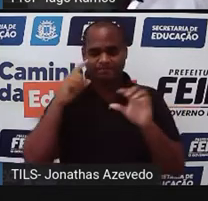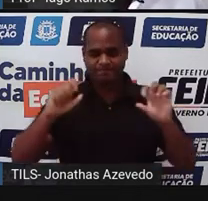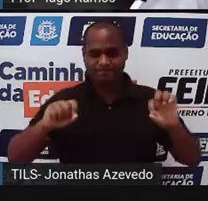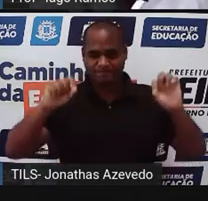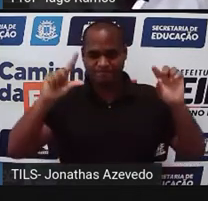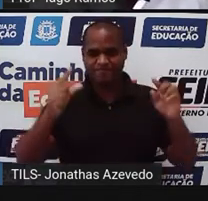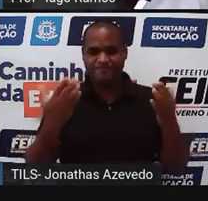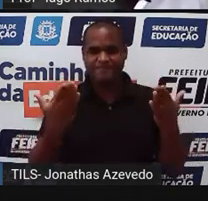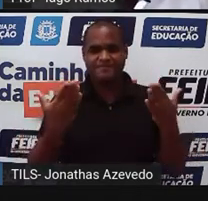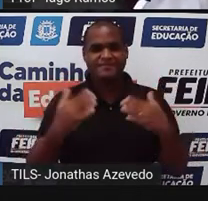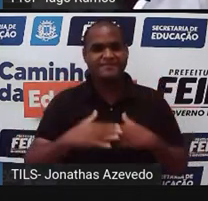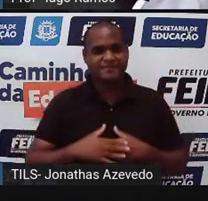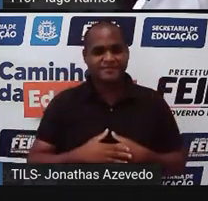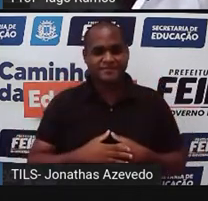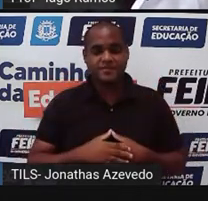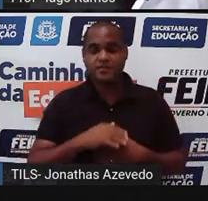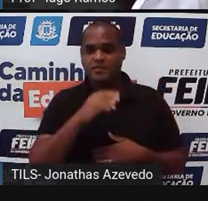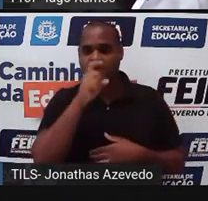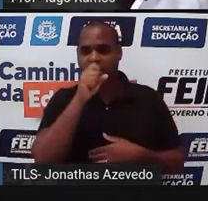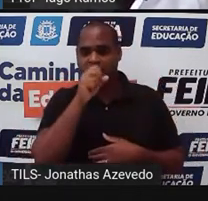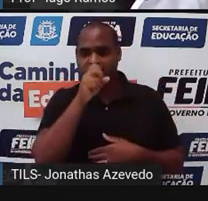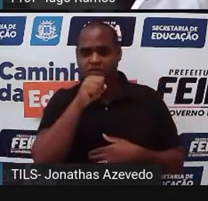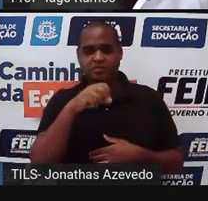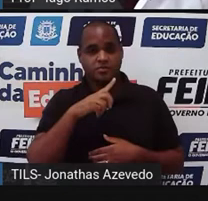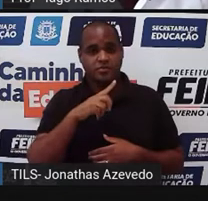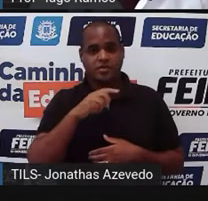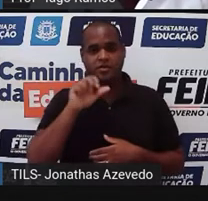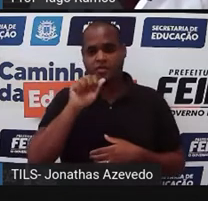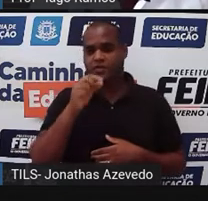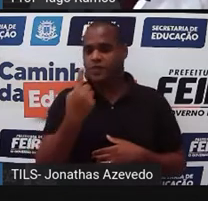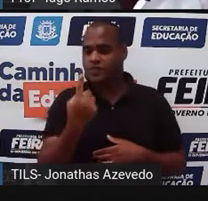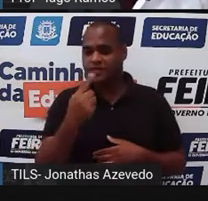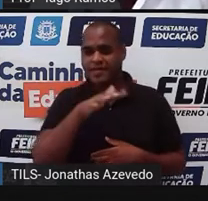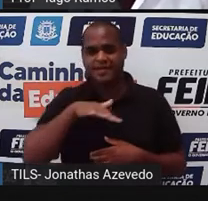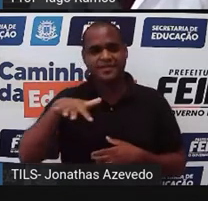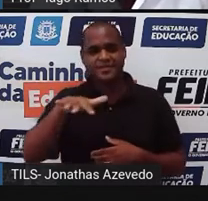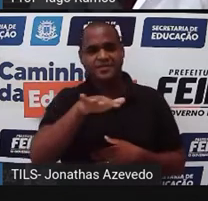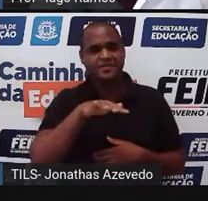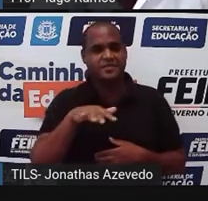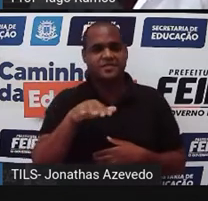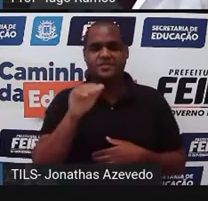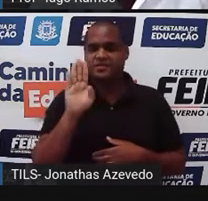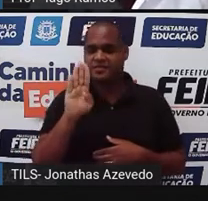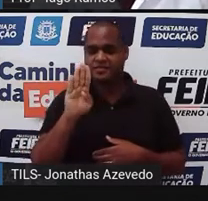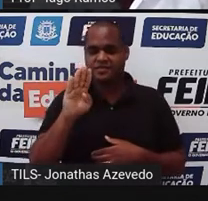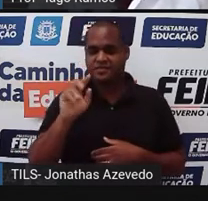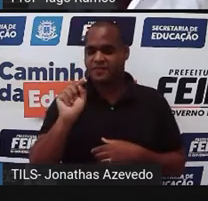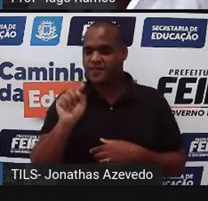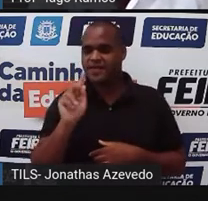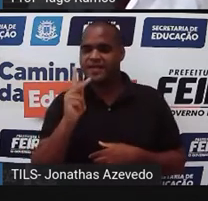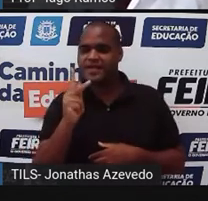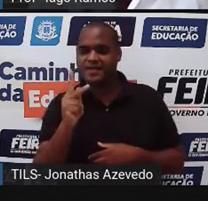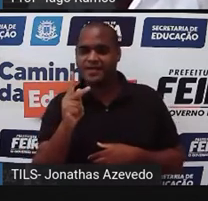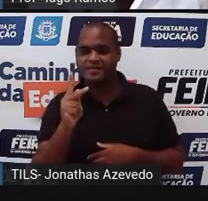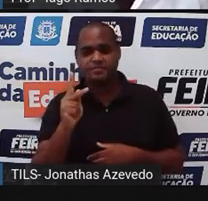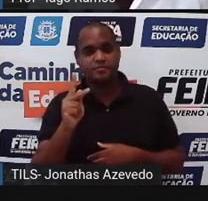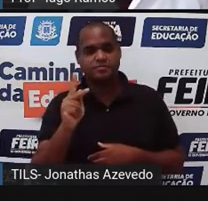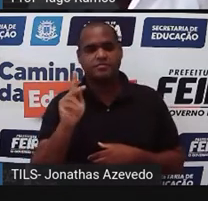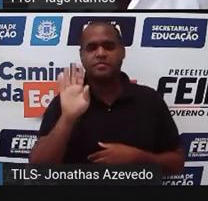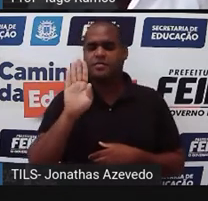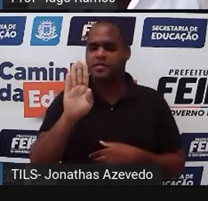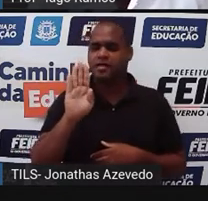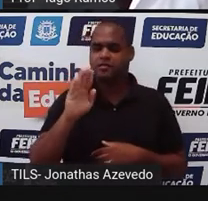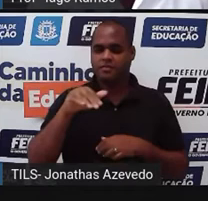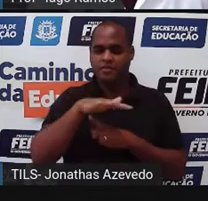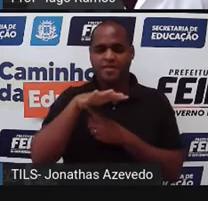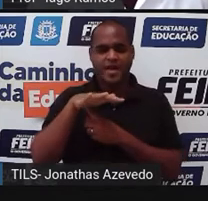tela e em laranja tem ali uma um que eu tô chamando diária um tem um bv zagar Esse bebê